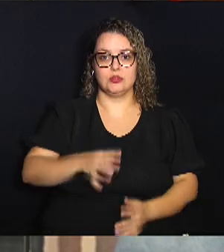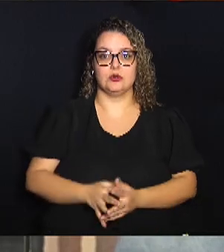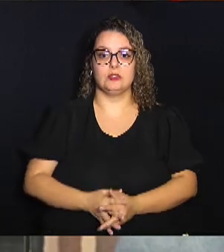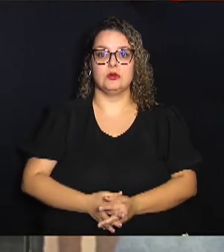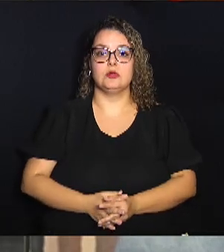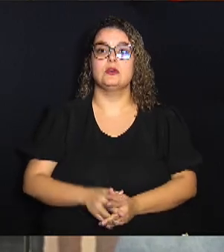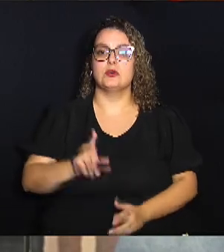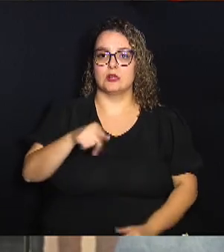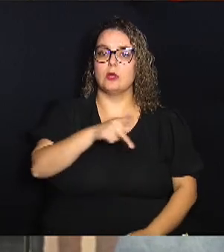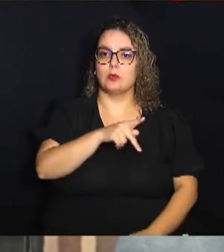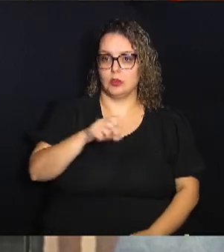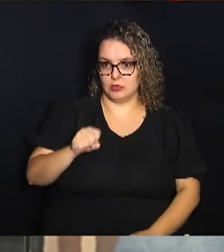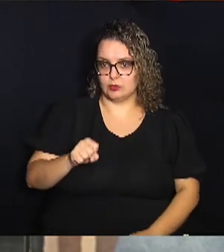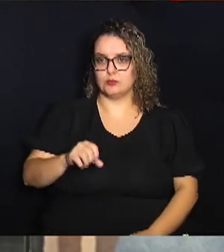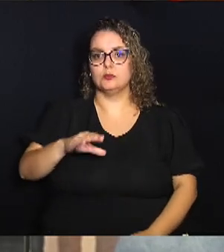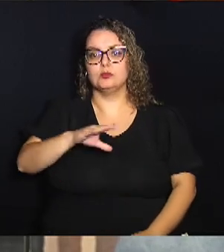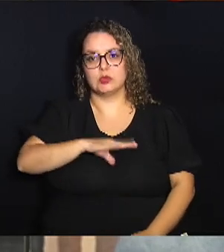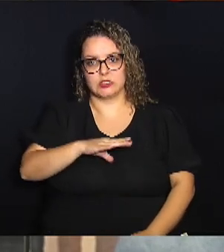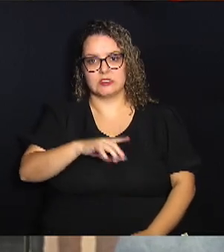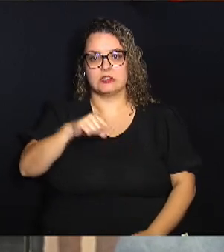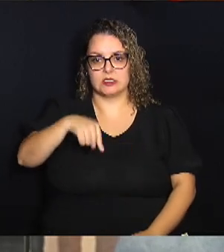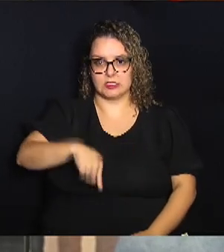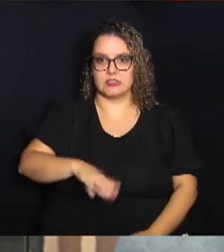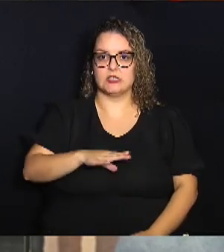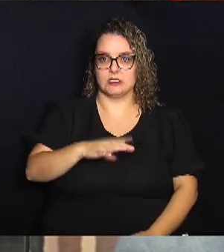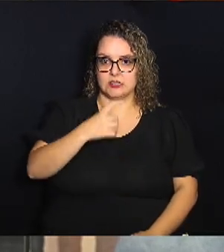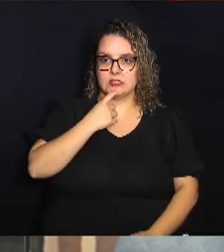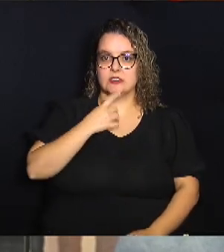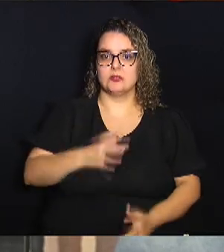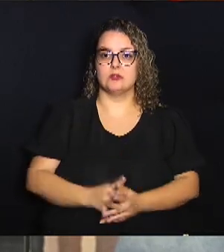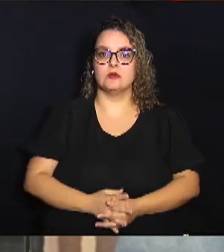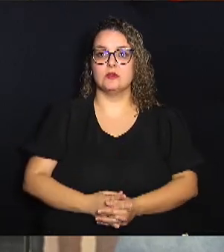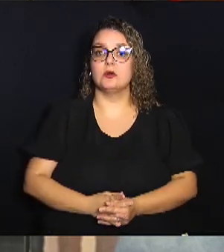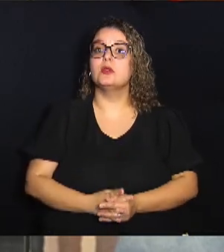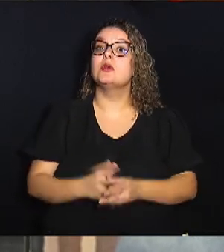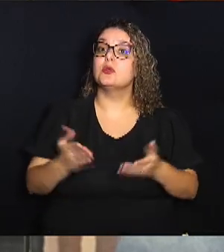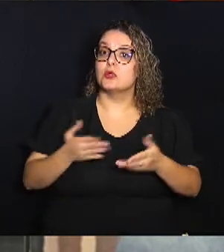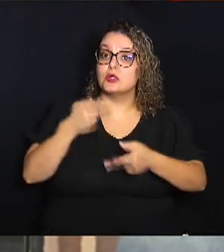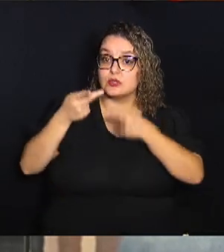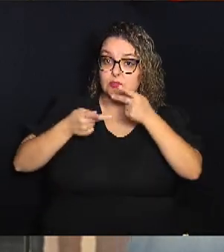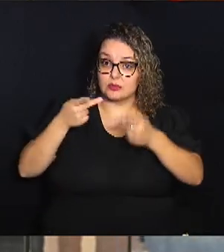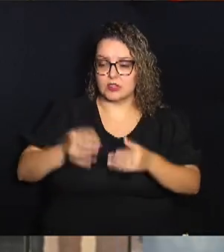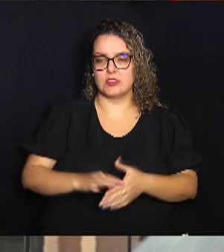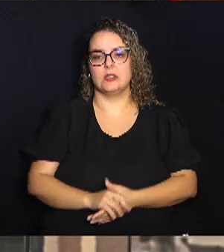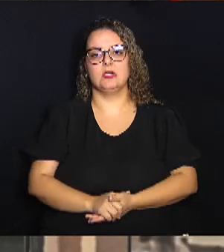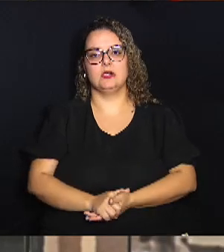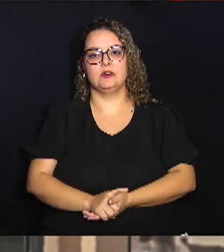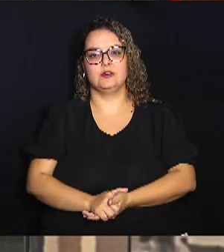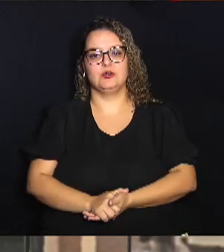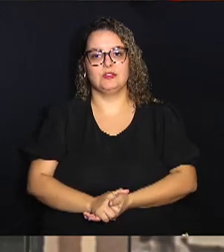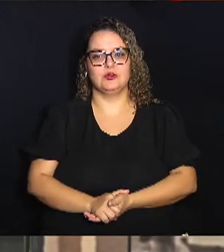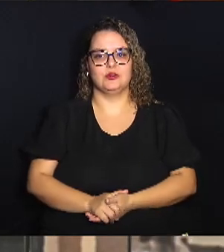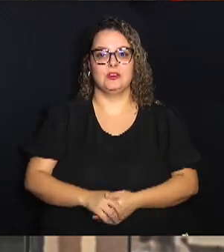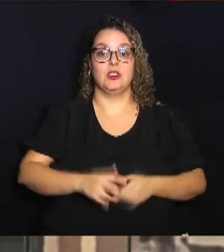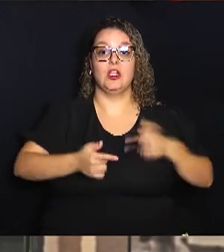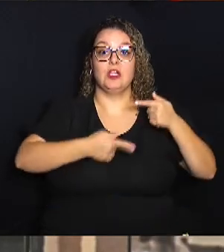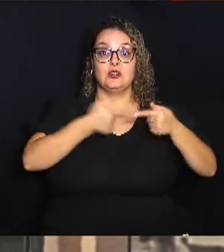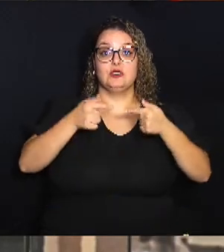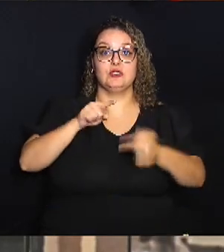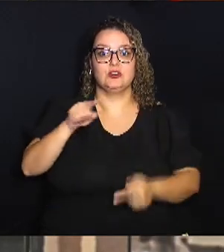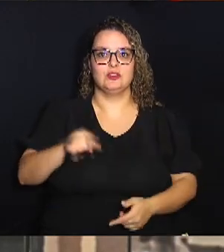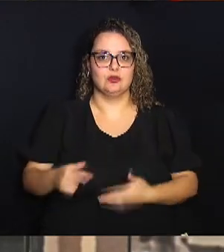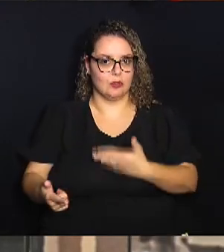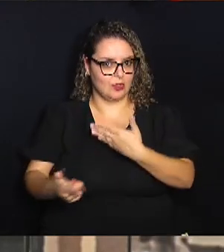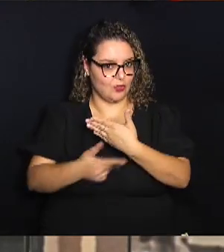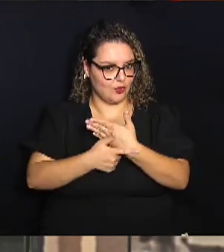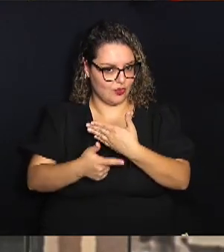é o pronto-socorro municipal aqui na cidade de Campinas. E hoje a gente está falando sobre a geração Z, o